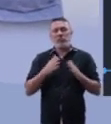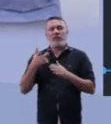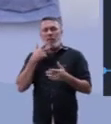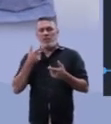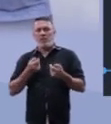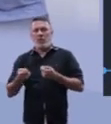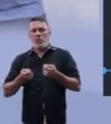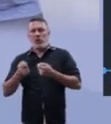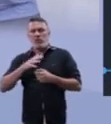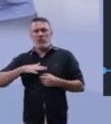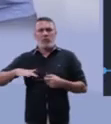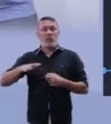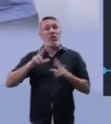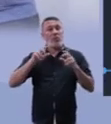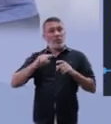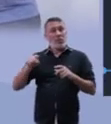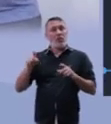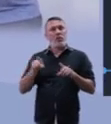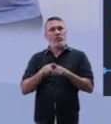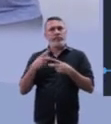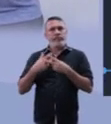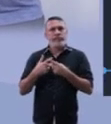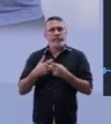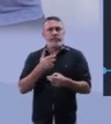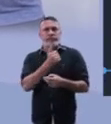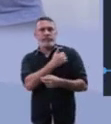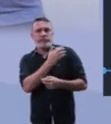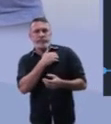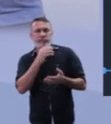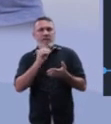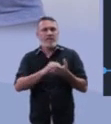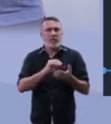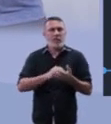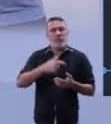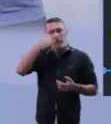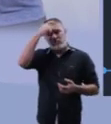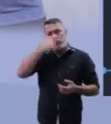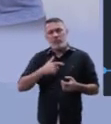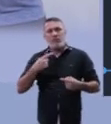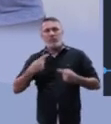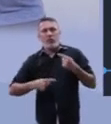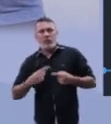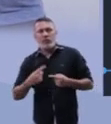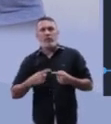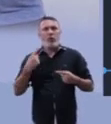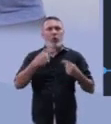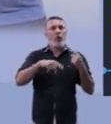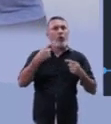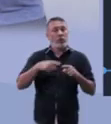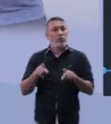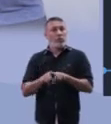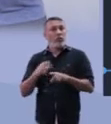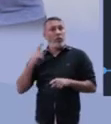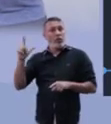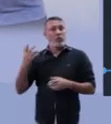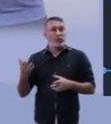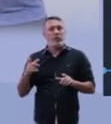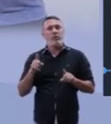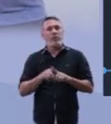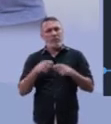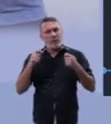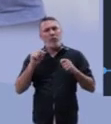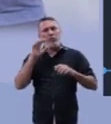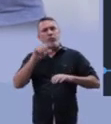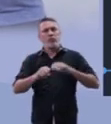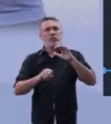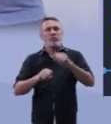falando, olha, que essa manipulação pode ser questões voltadas para a intolerância, para o posicionamento político. Nós precisamos,